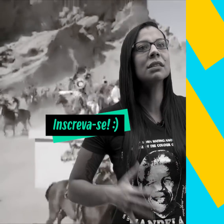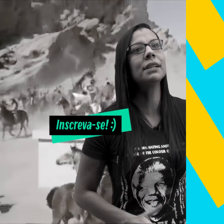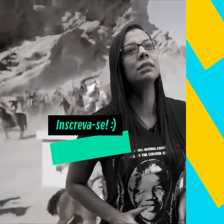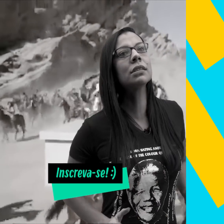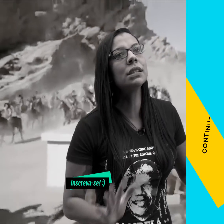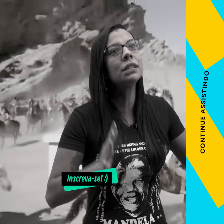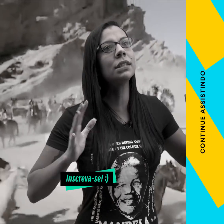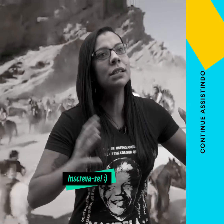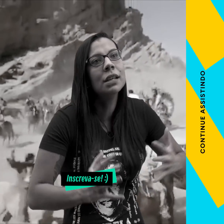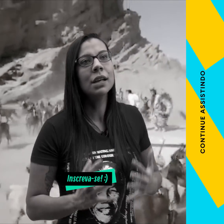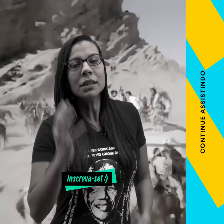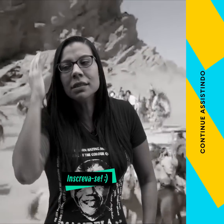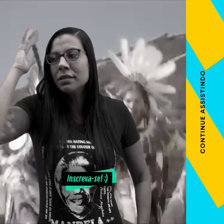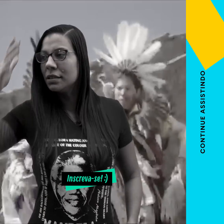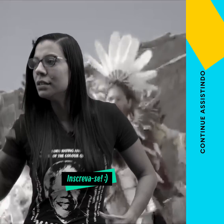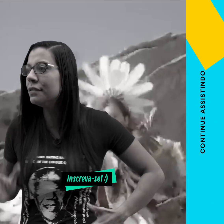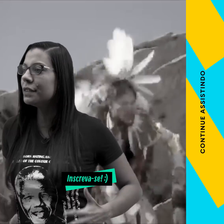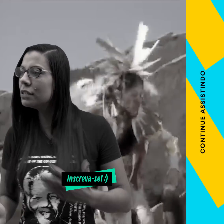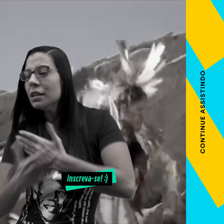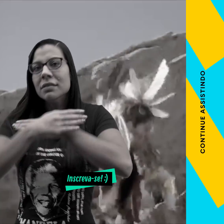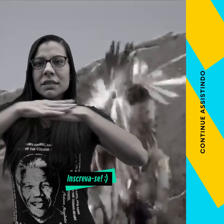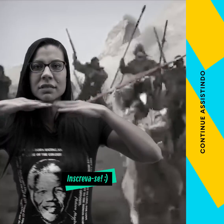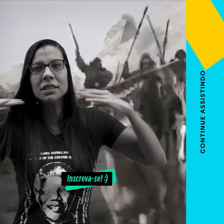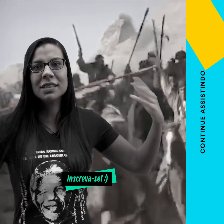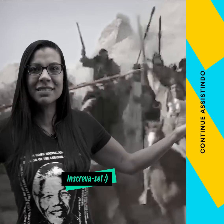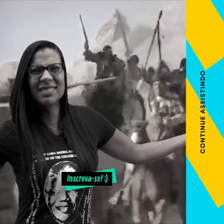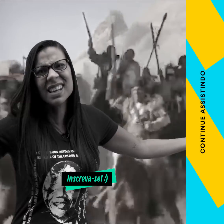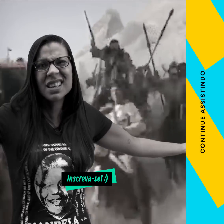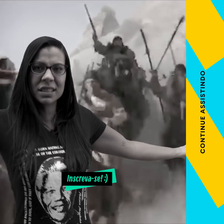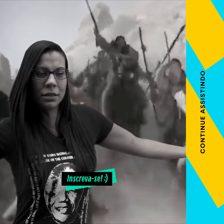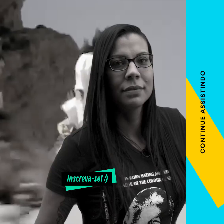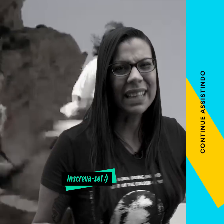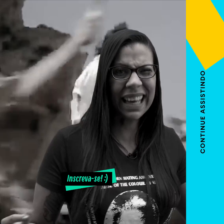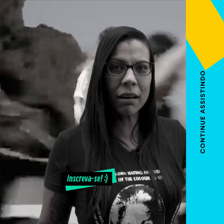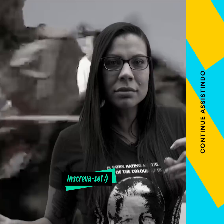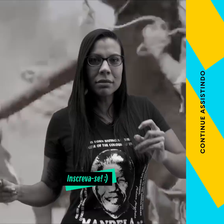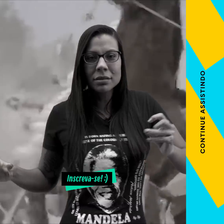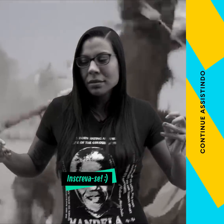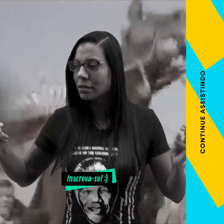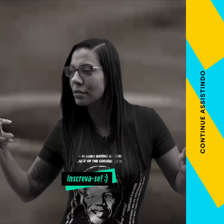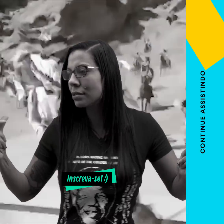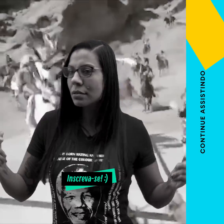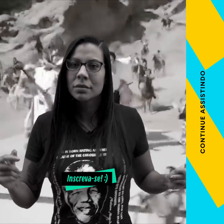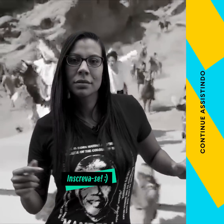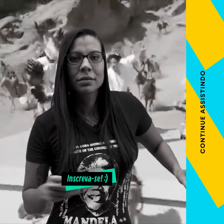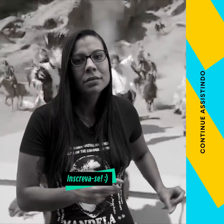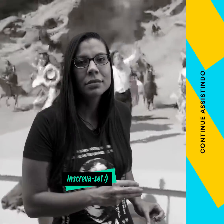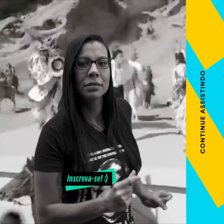Oh!